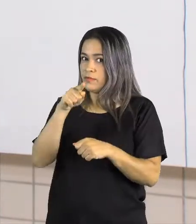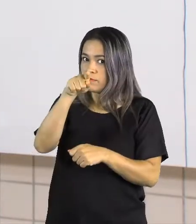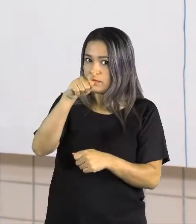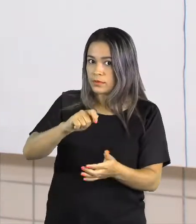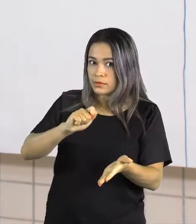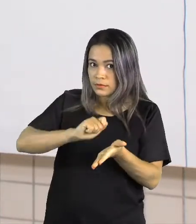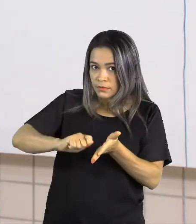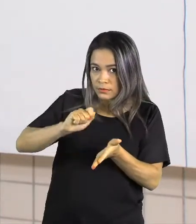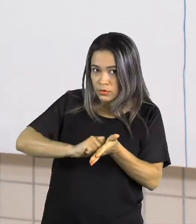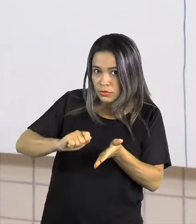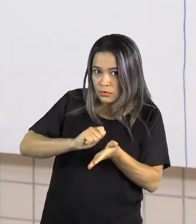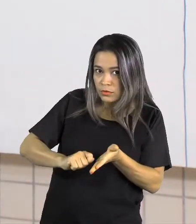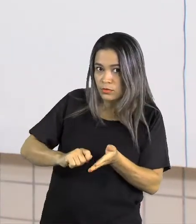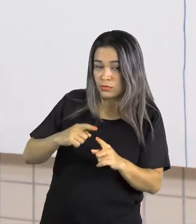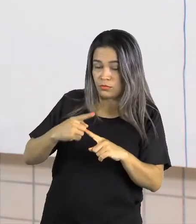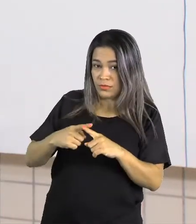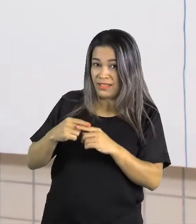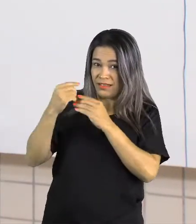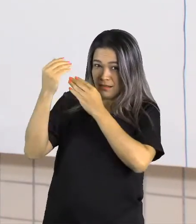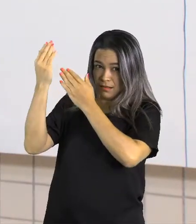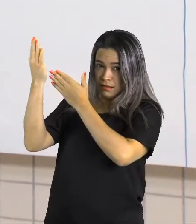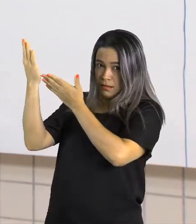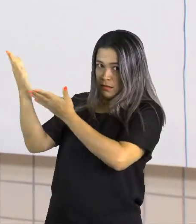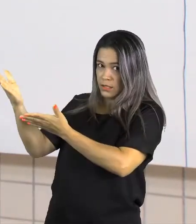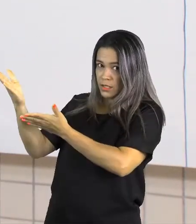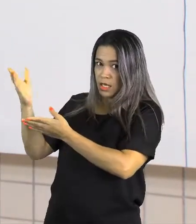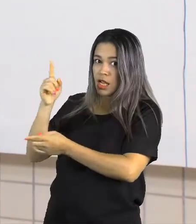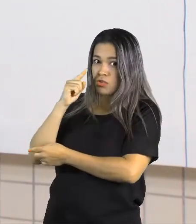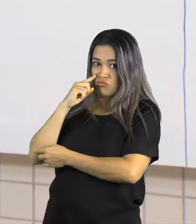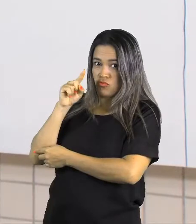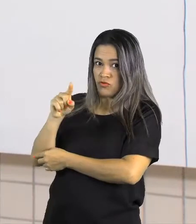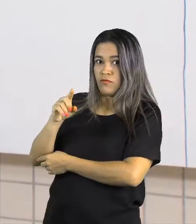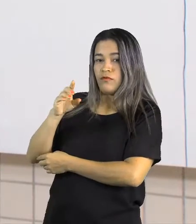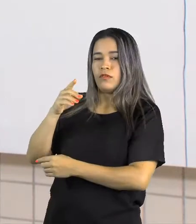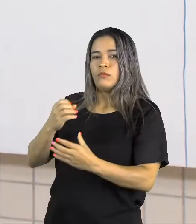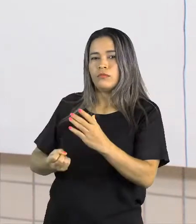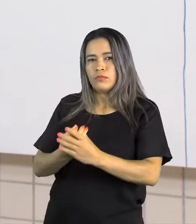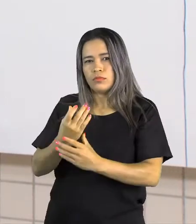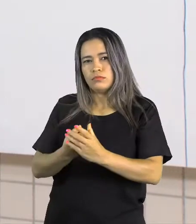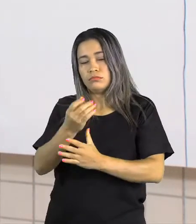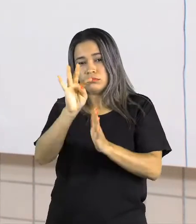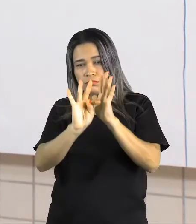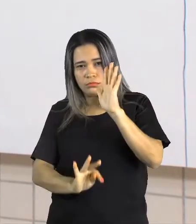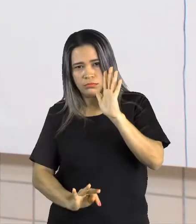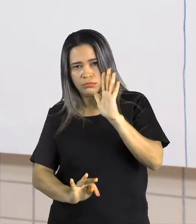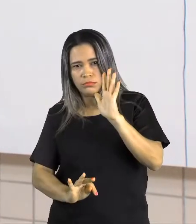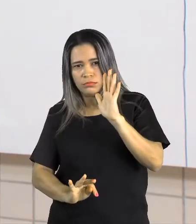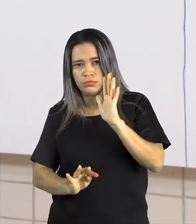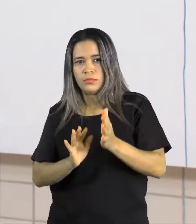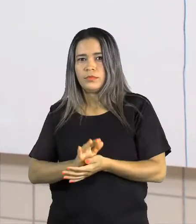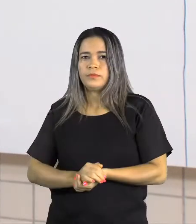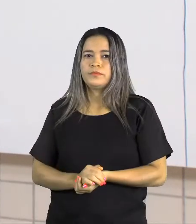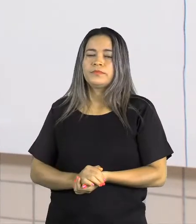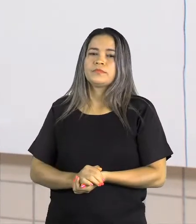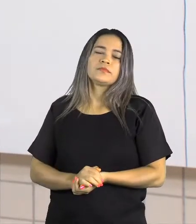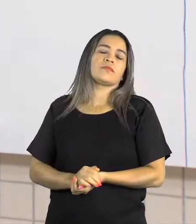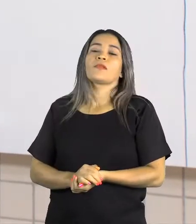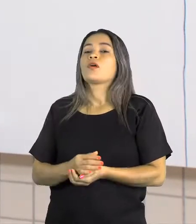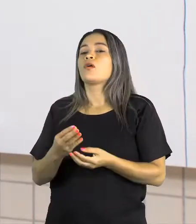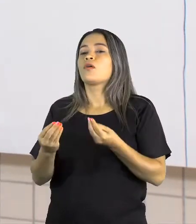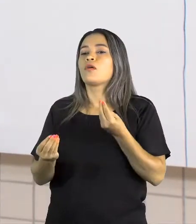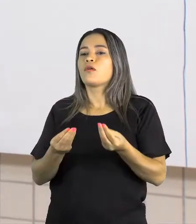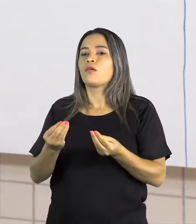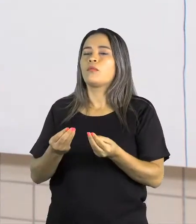anote, porque isso aqui é como a gente já viu em produção de texto. Quando a gente ensinou como se